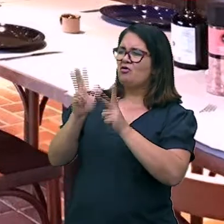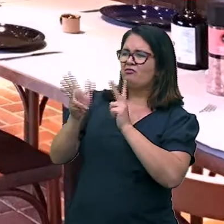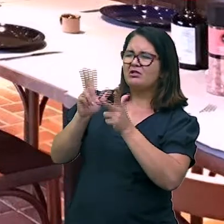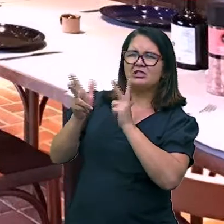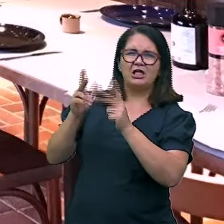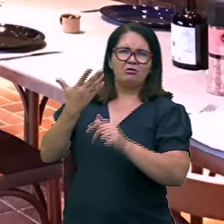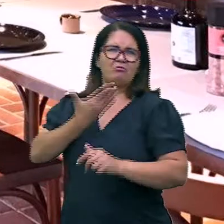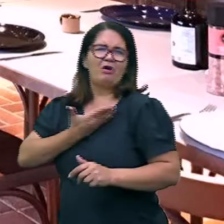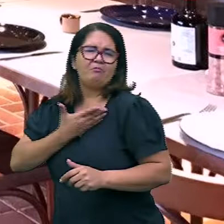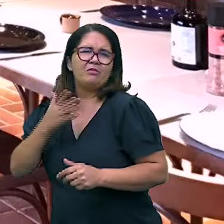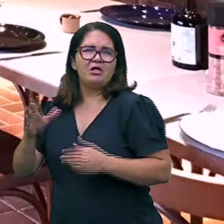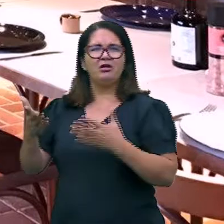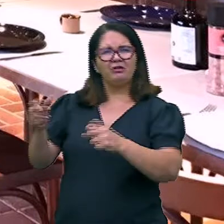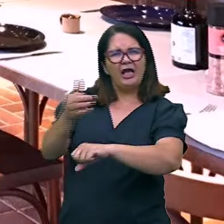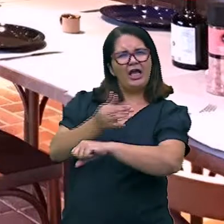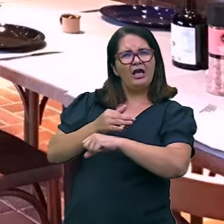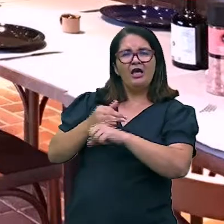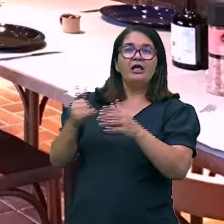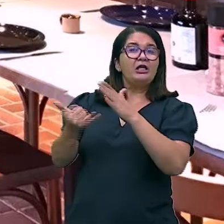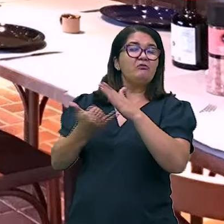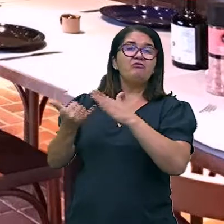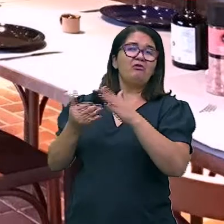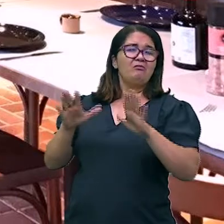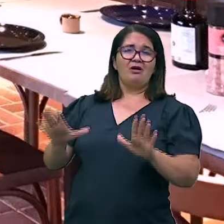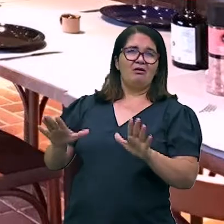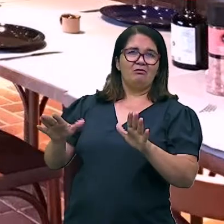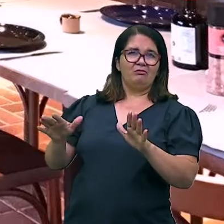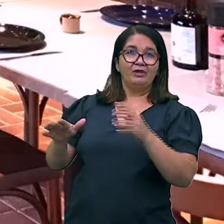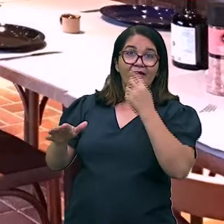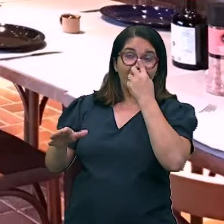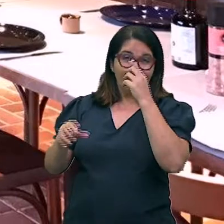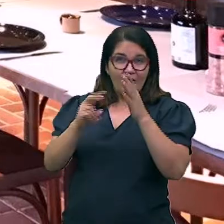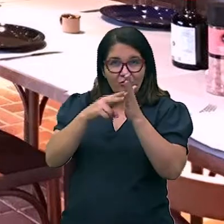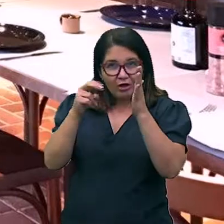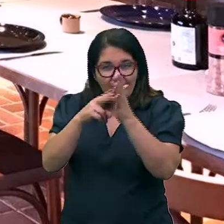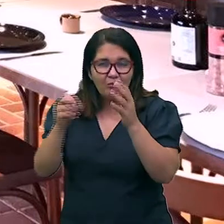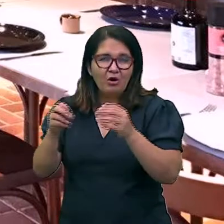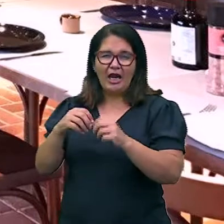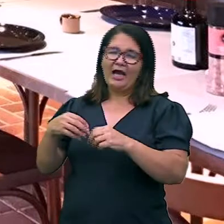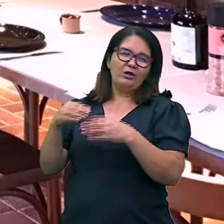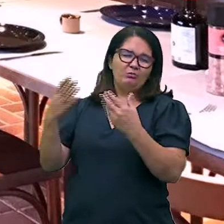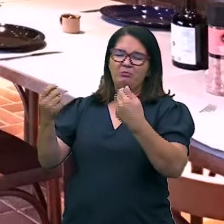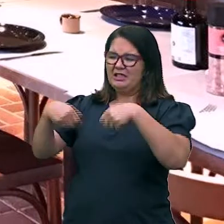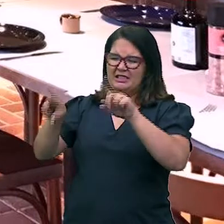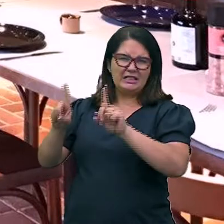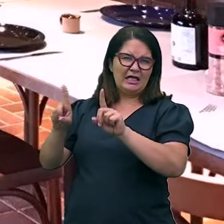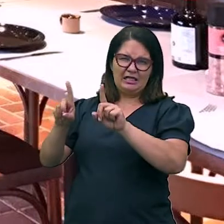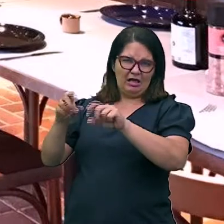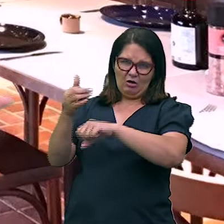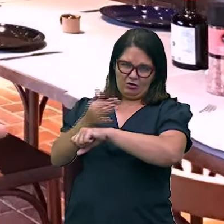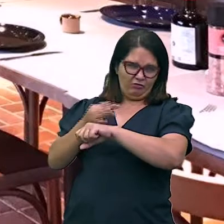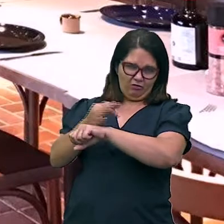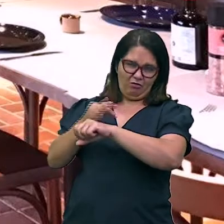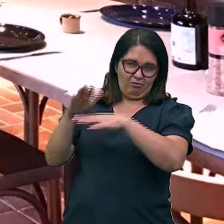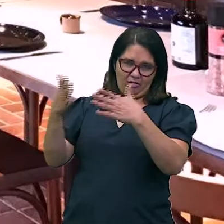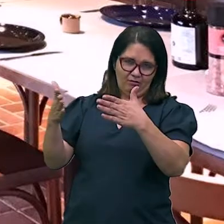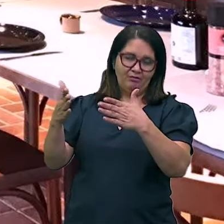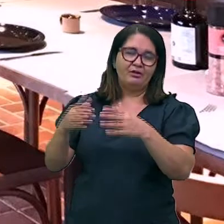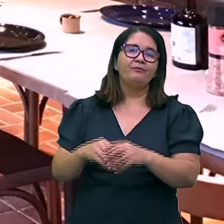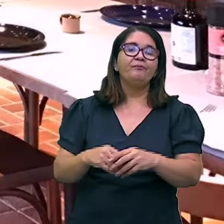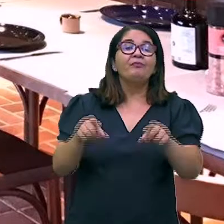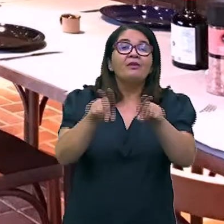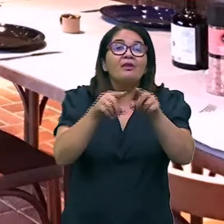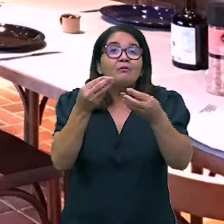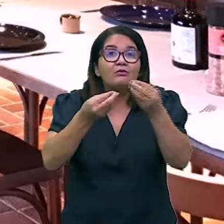Ela é também, pessoal, muito empregada nos textos, de modo a oferecer maior fluidez textual. O que